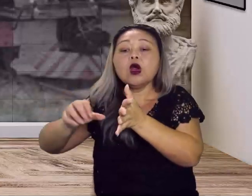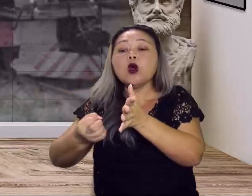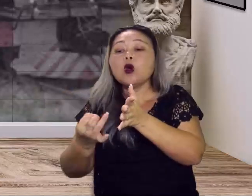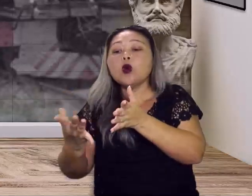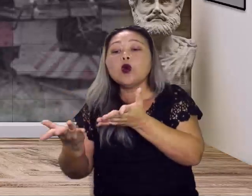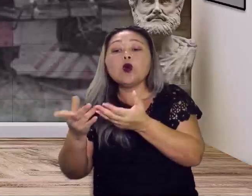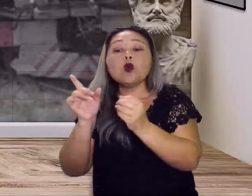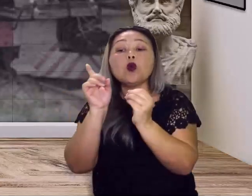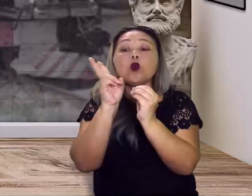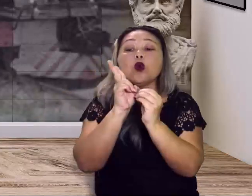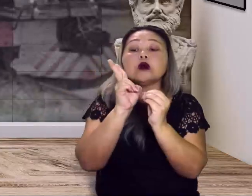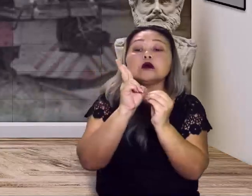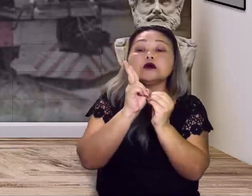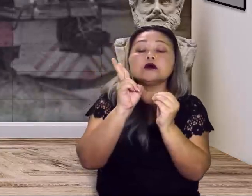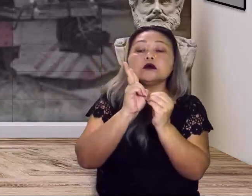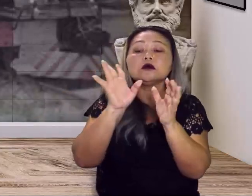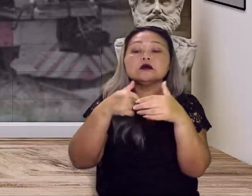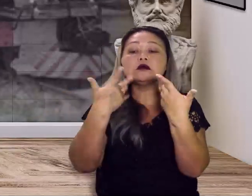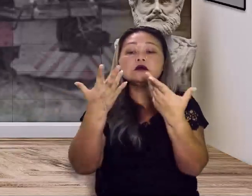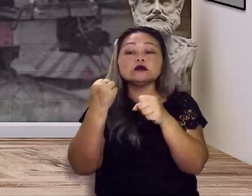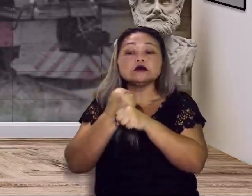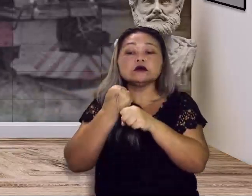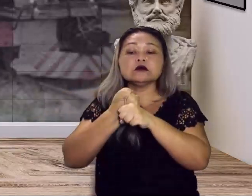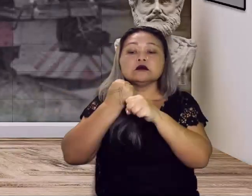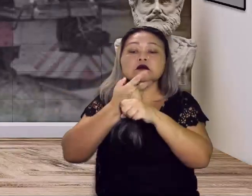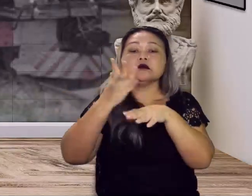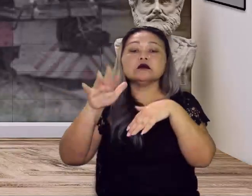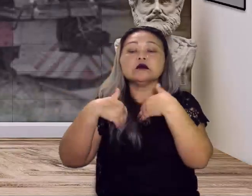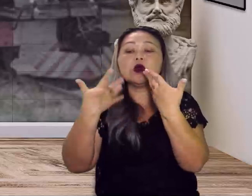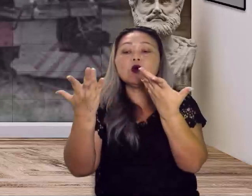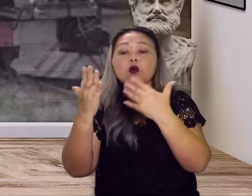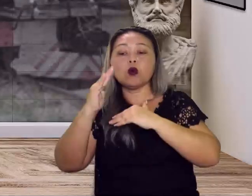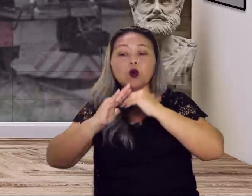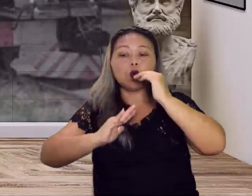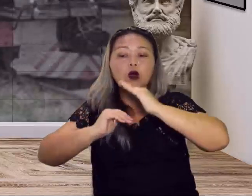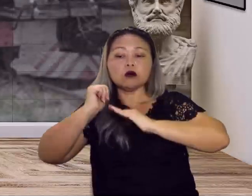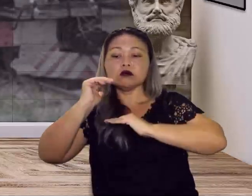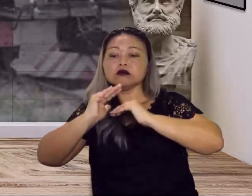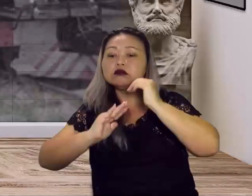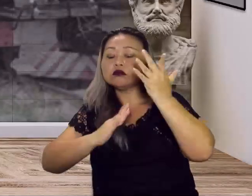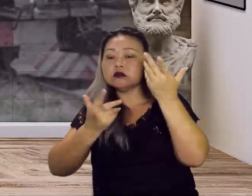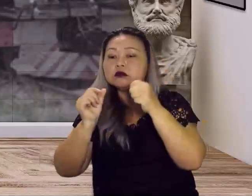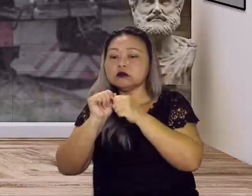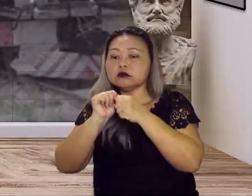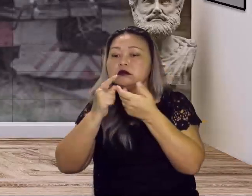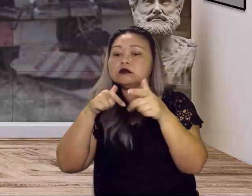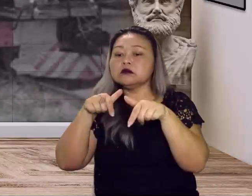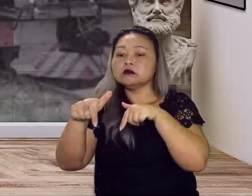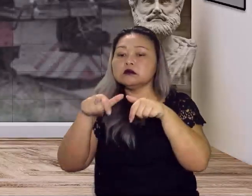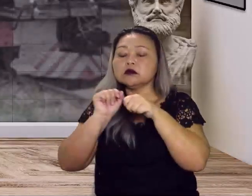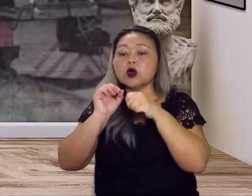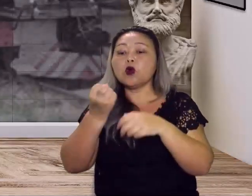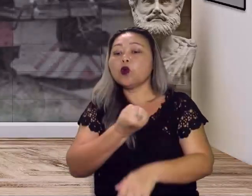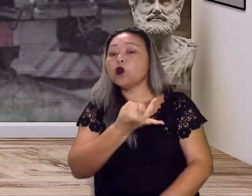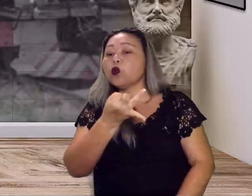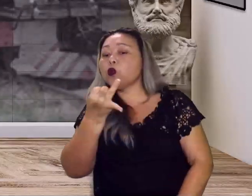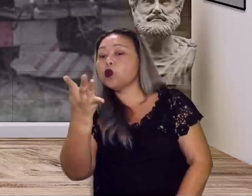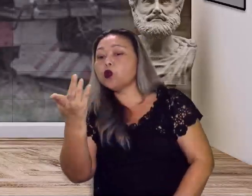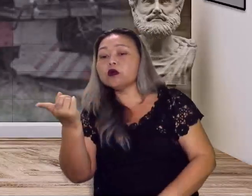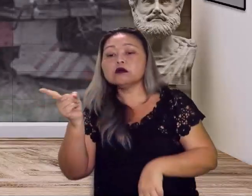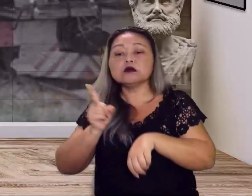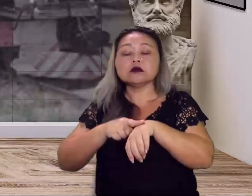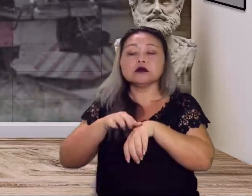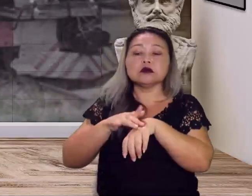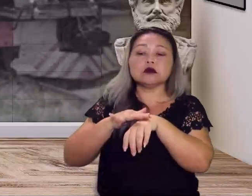Quantos índios foram mortos, né, durante a construção? Quantos operários morreram? Quantos foram mortos por